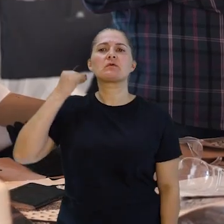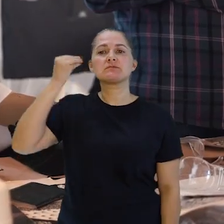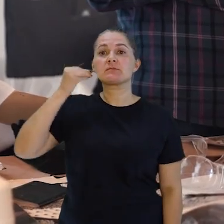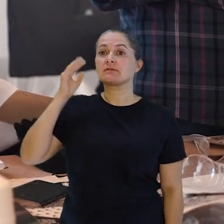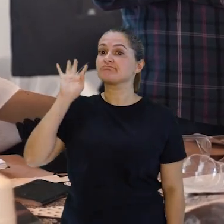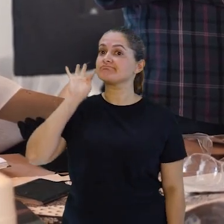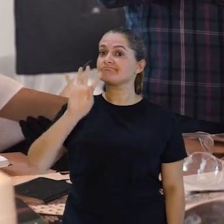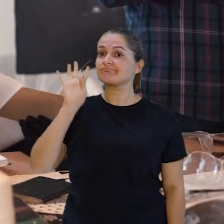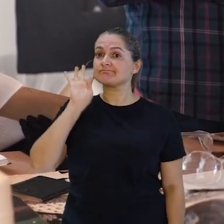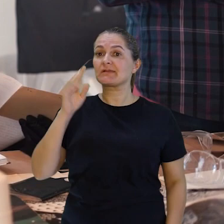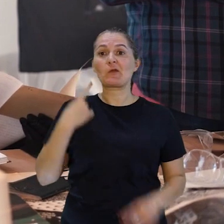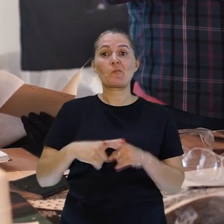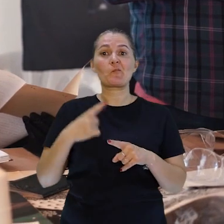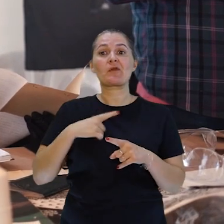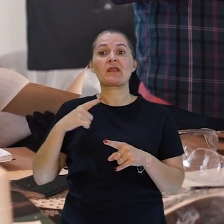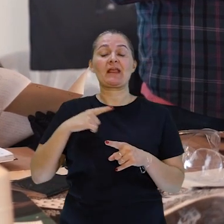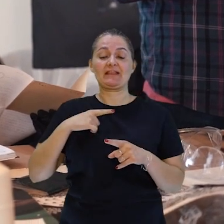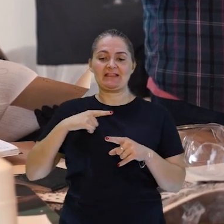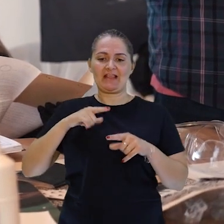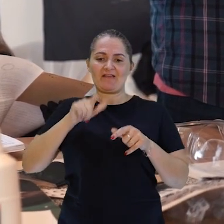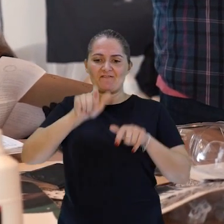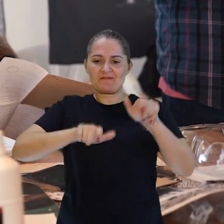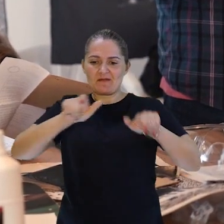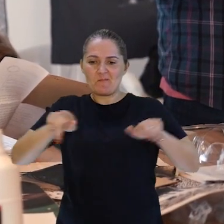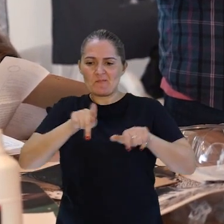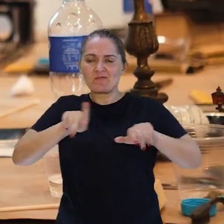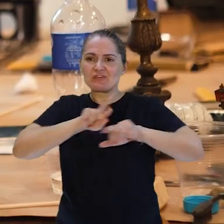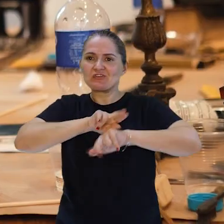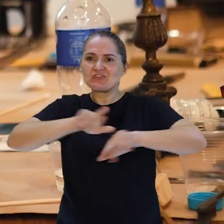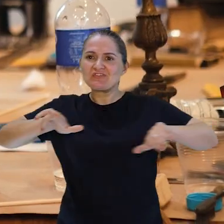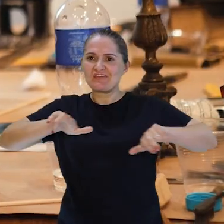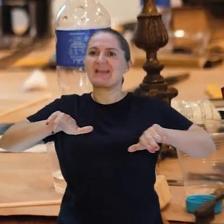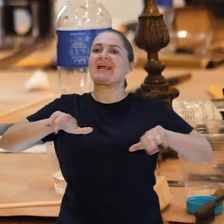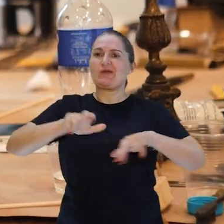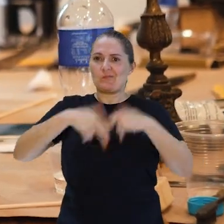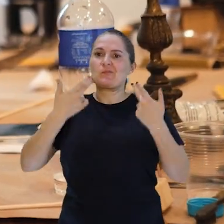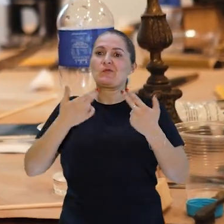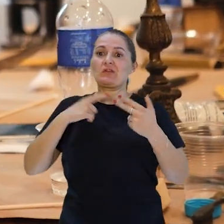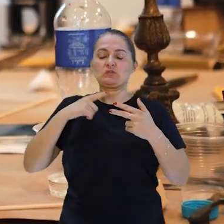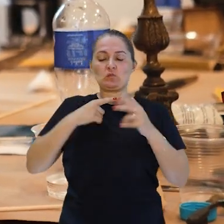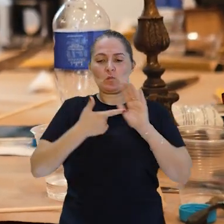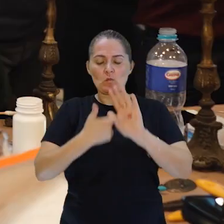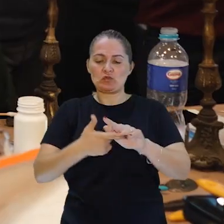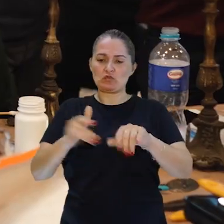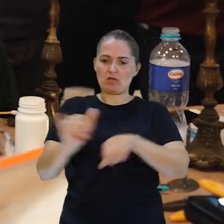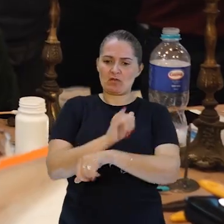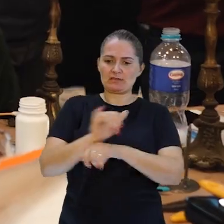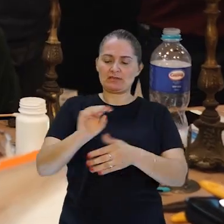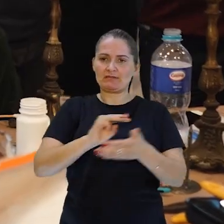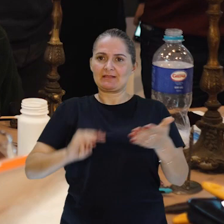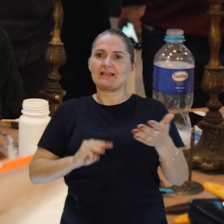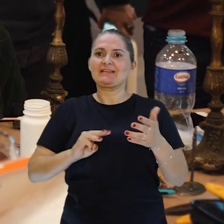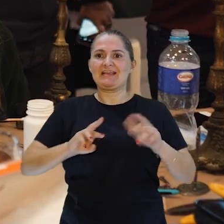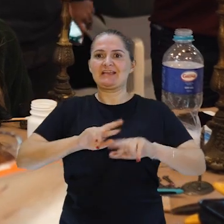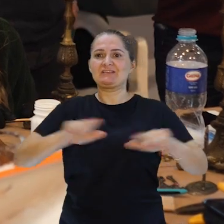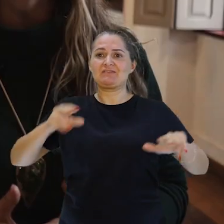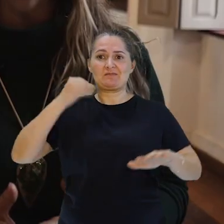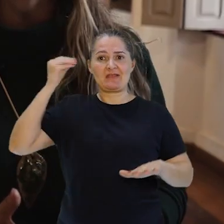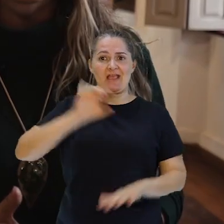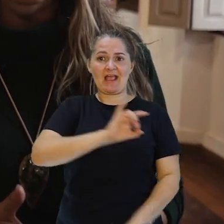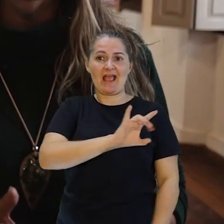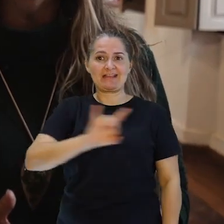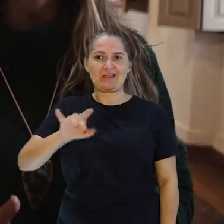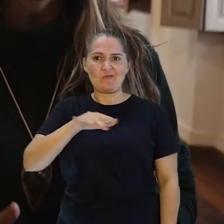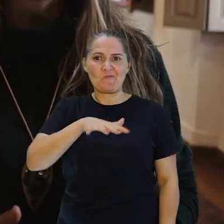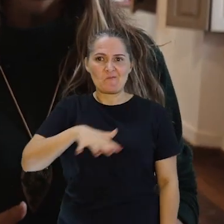foi bem legal, porque a gente teve vários professores, então, que apresentaram diferentes técnicas e suas experiências